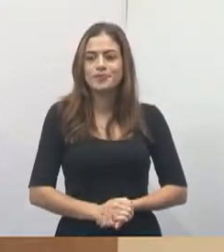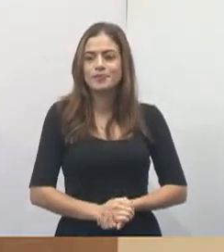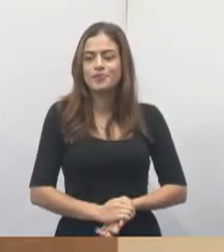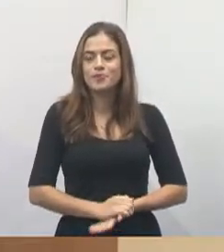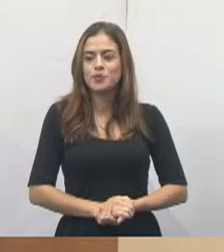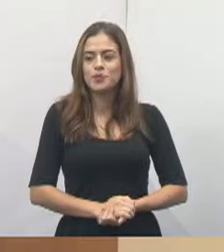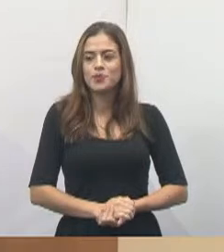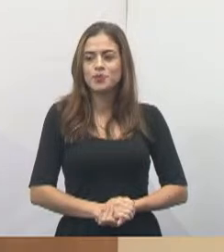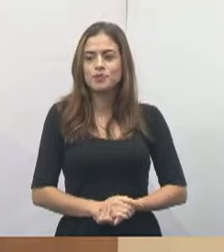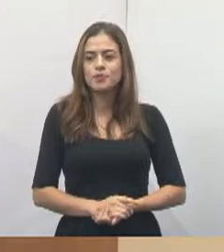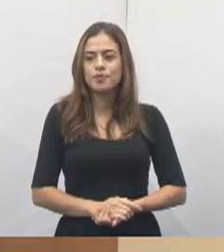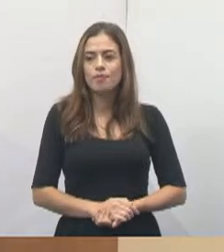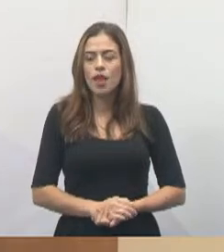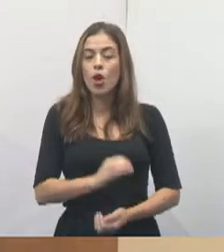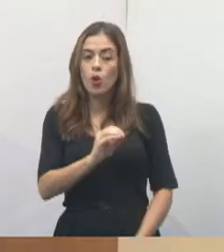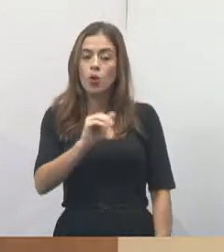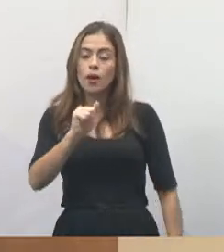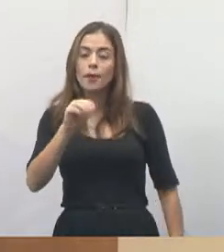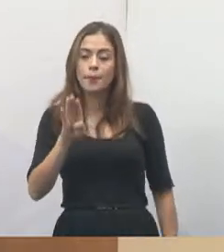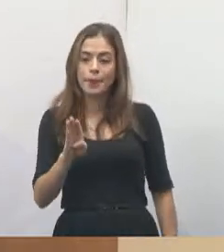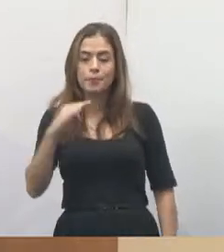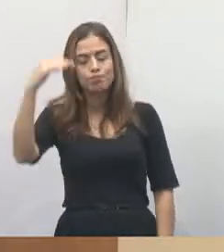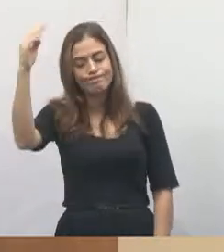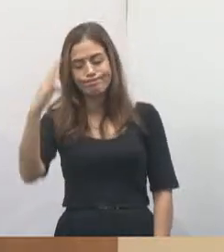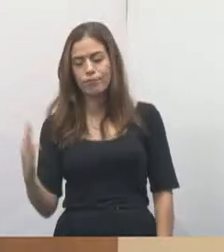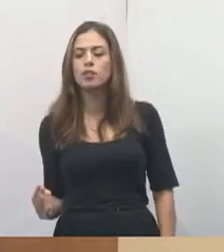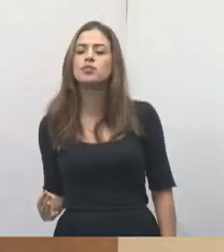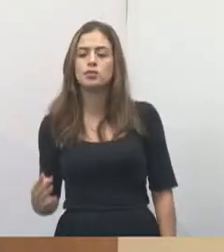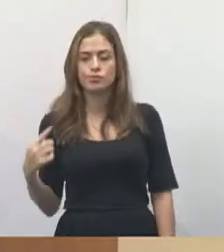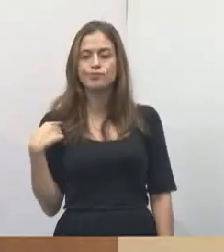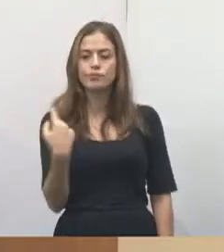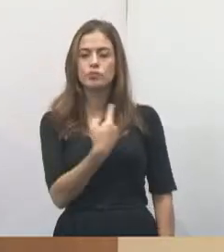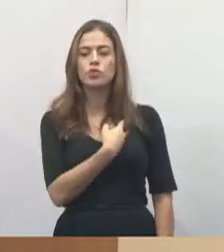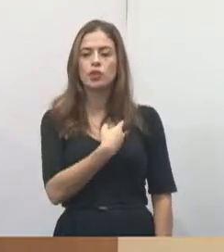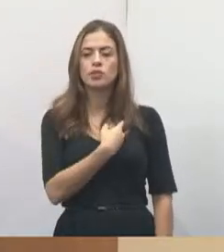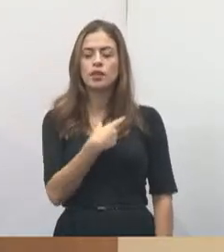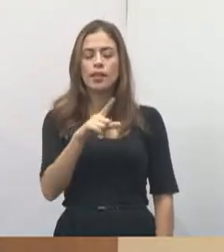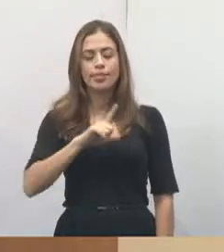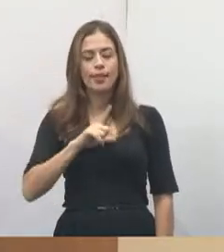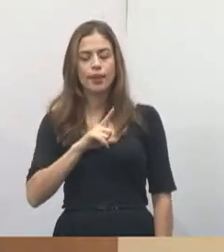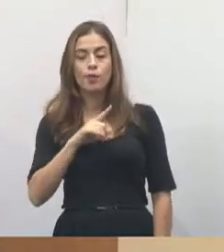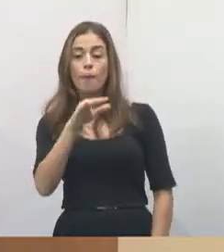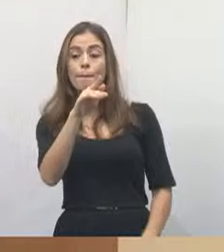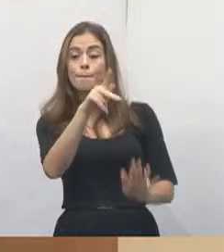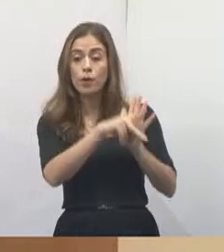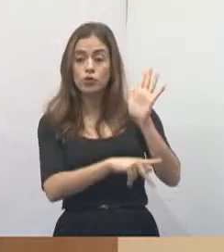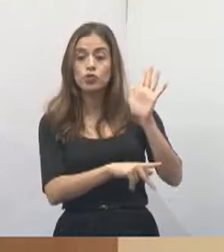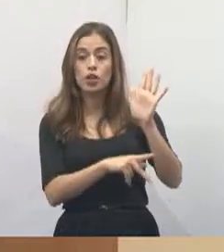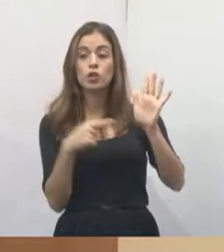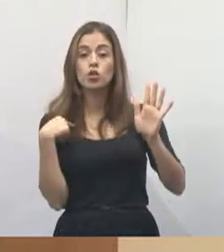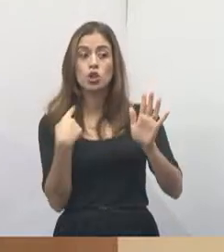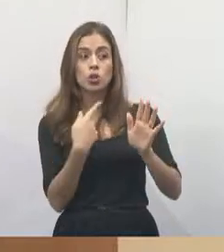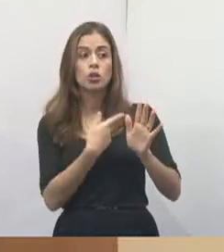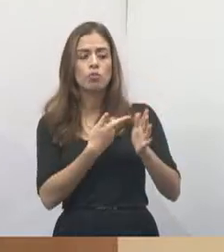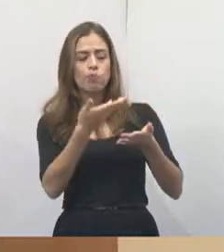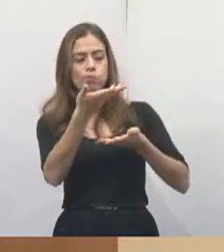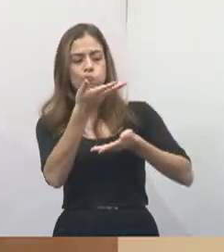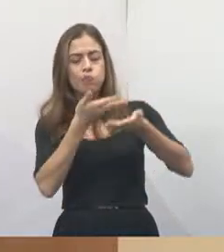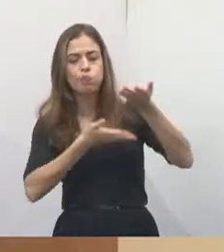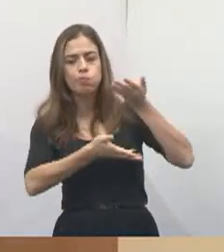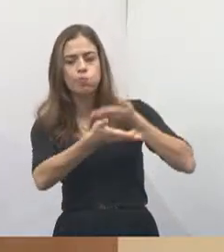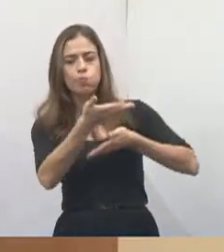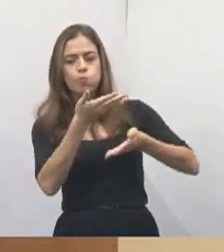enquanto Ordem dos Advogados do Brasil, temos um projeto que chama-se Nós Te Escutamos, onde